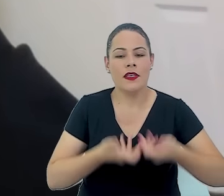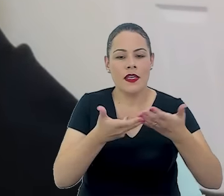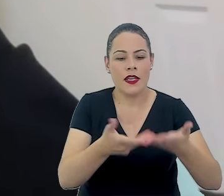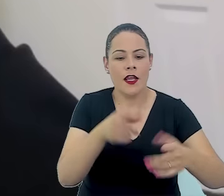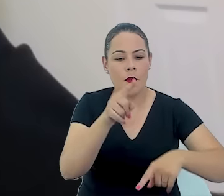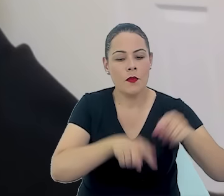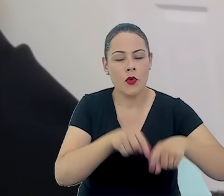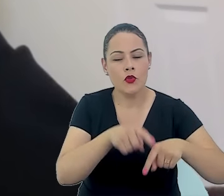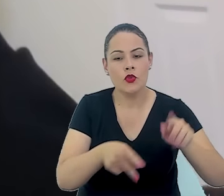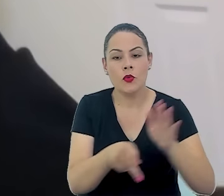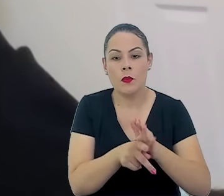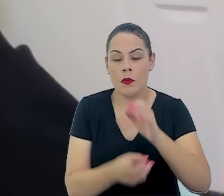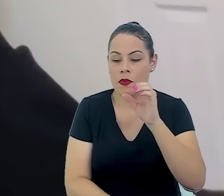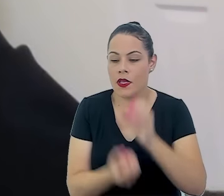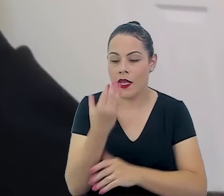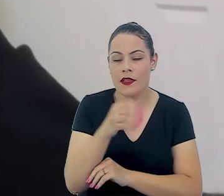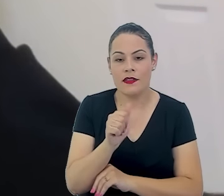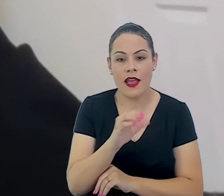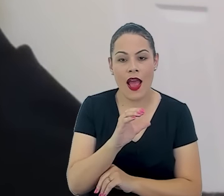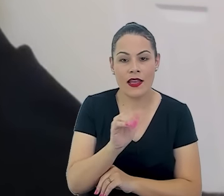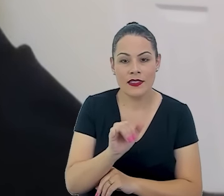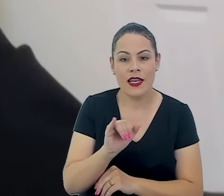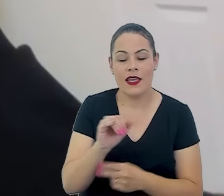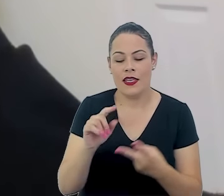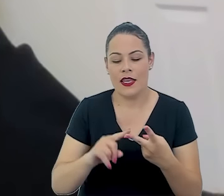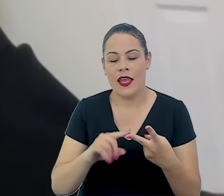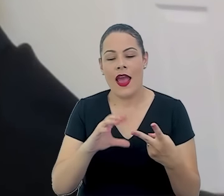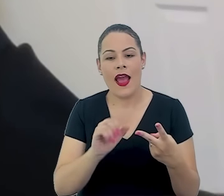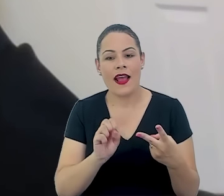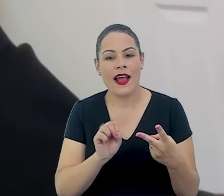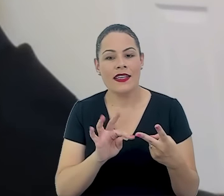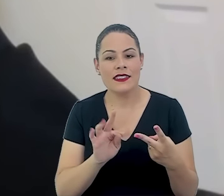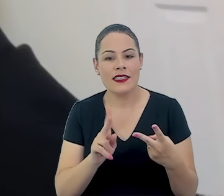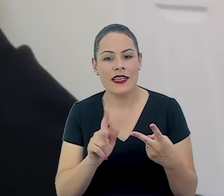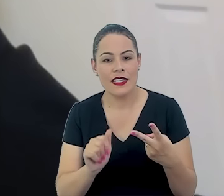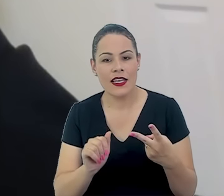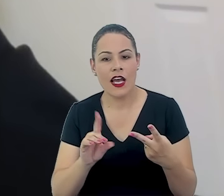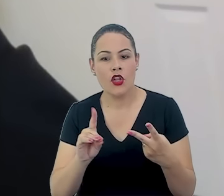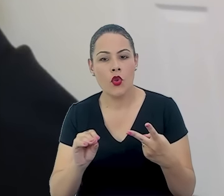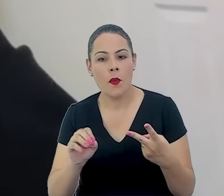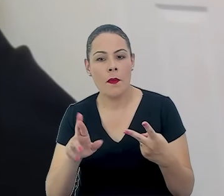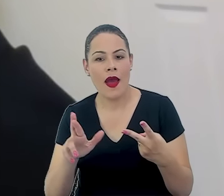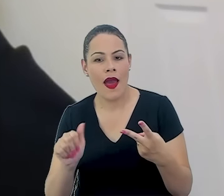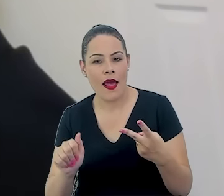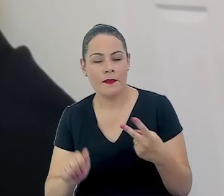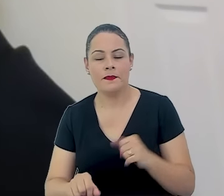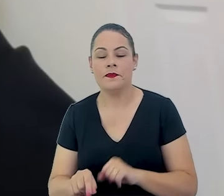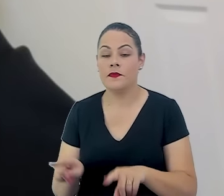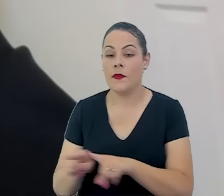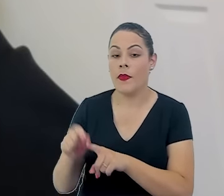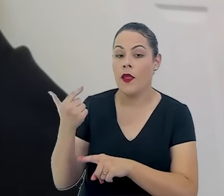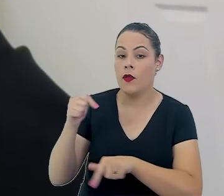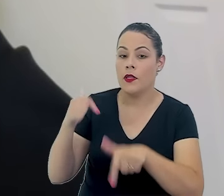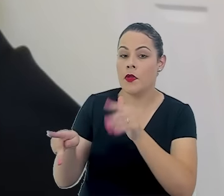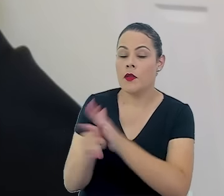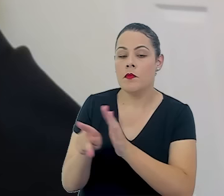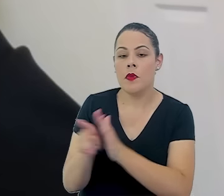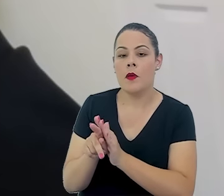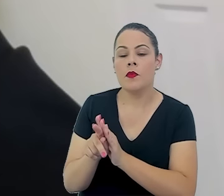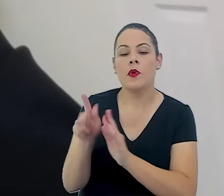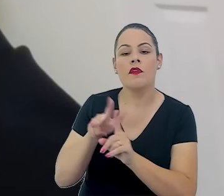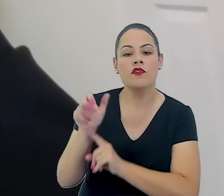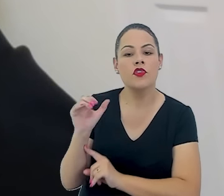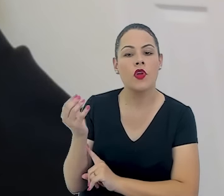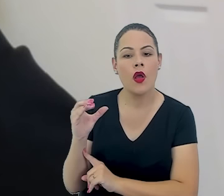a produção de cosméticos, como açaí, a castanha do Pará, ou o trabalho da Coca-Cola, por exemplo, com pequenos